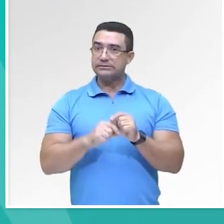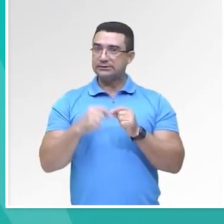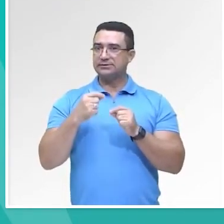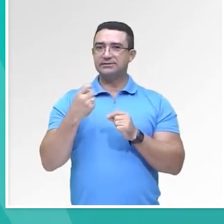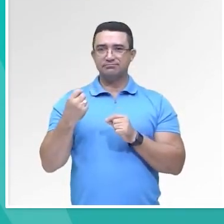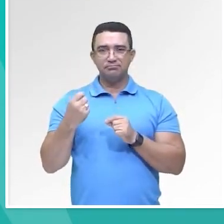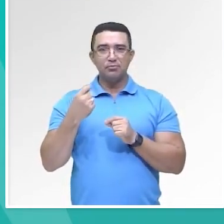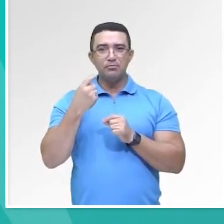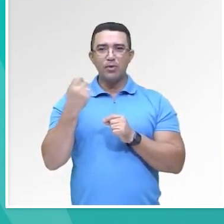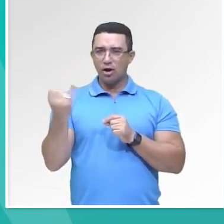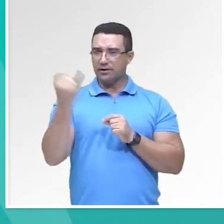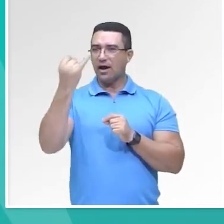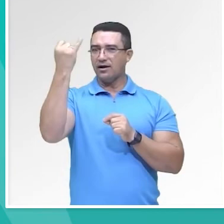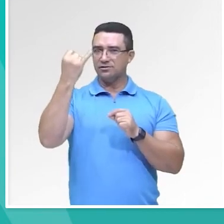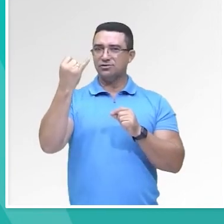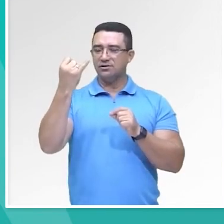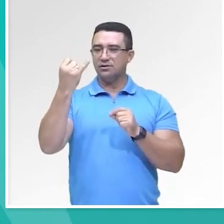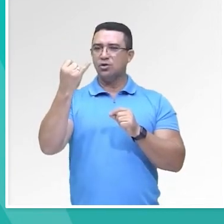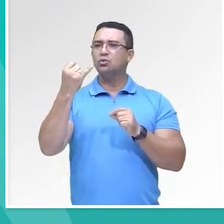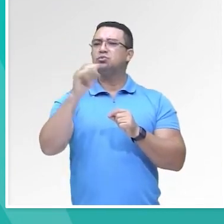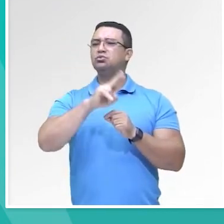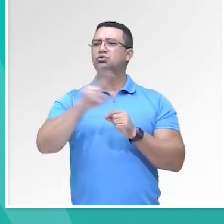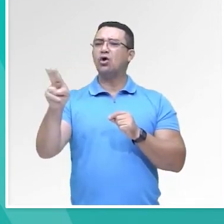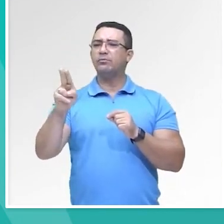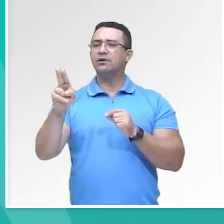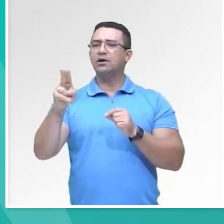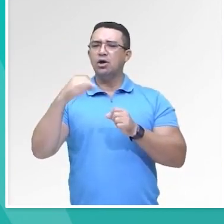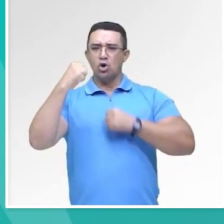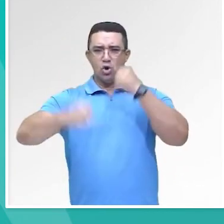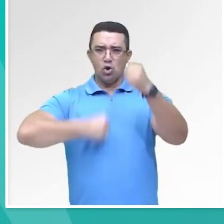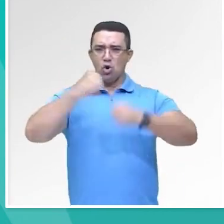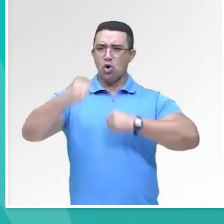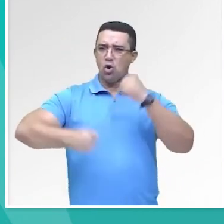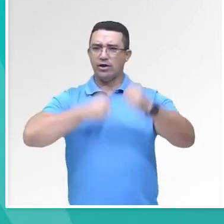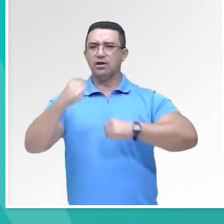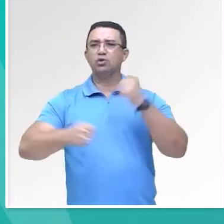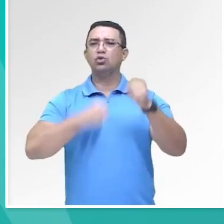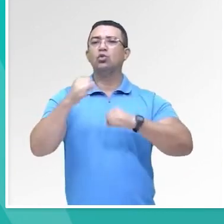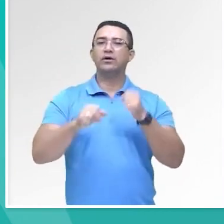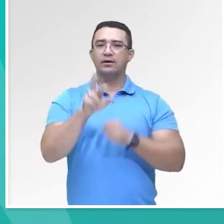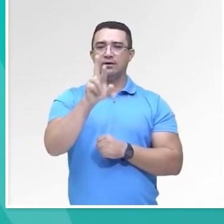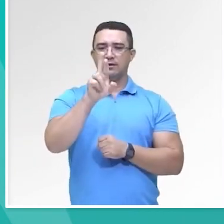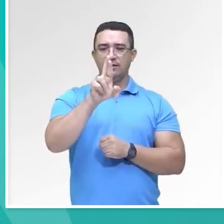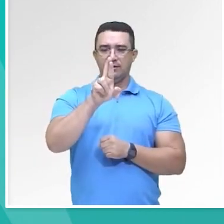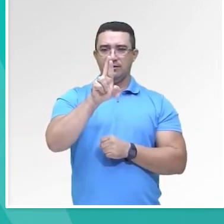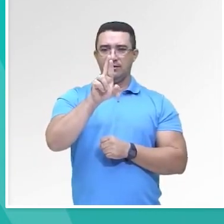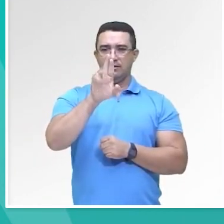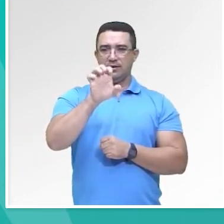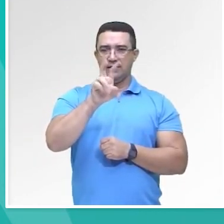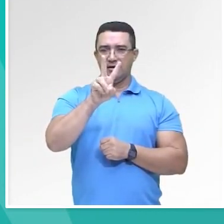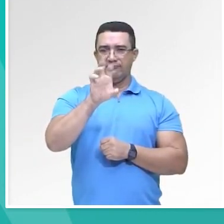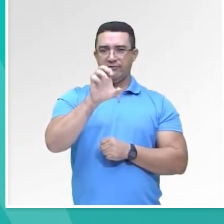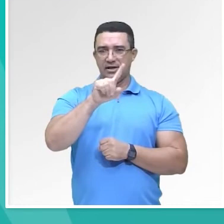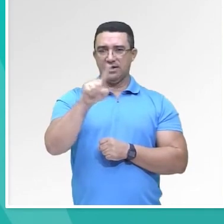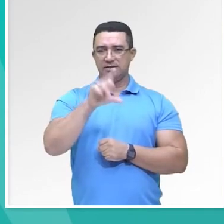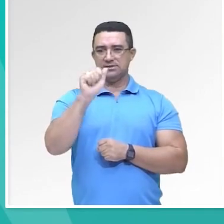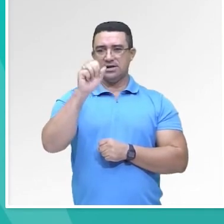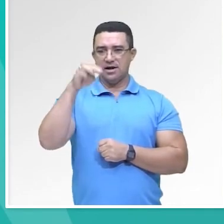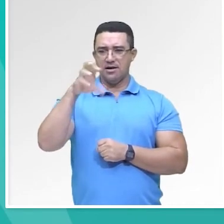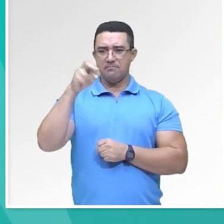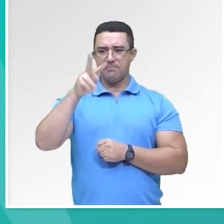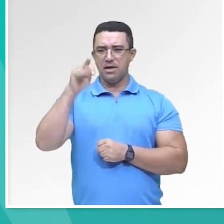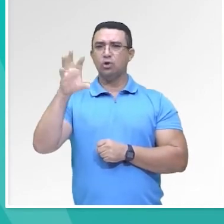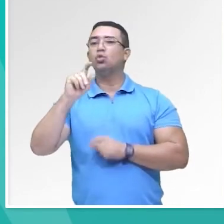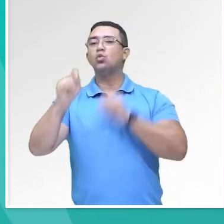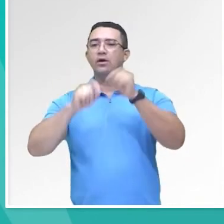interessante e o nome já diz tudo. Corrida de revezamento, ou seja, os nossos atletas eles